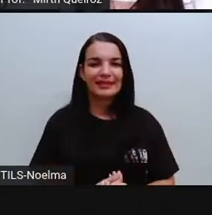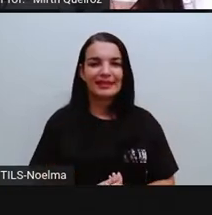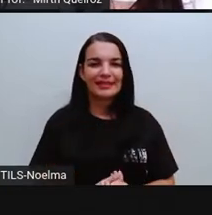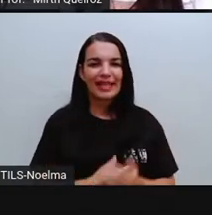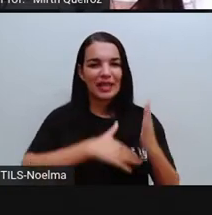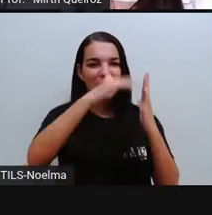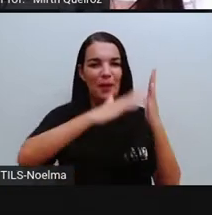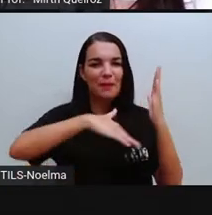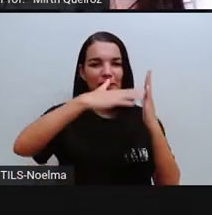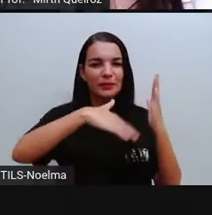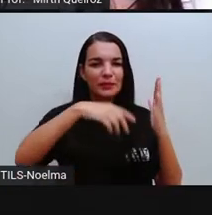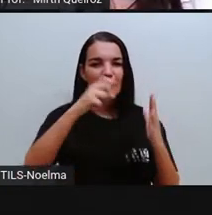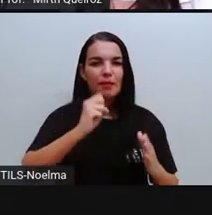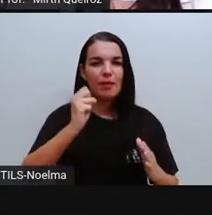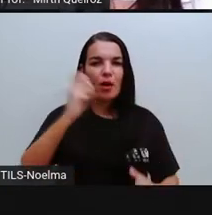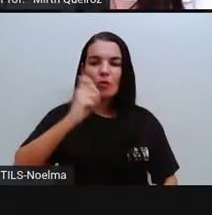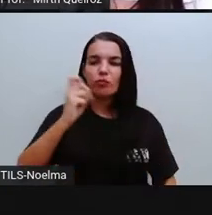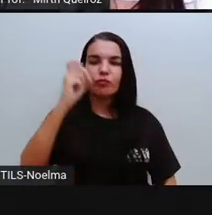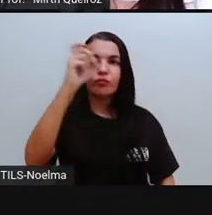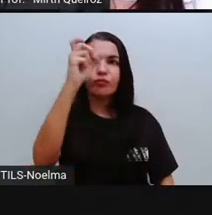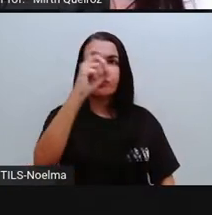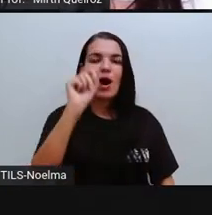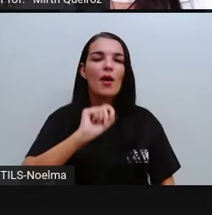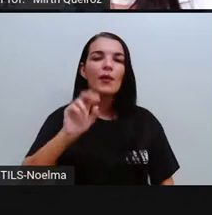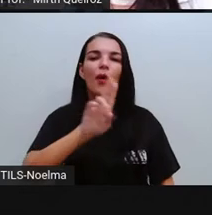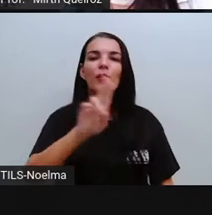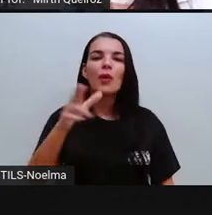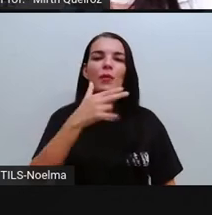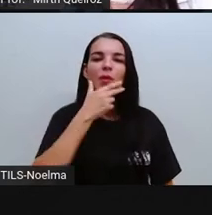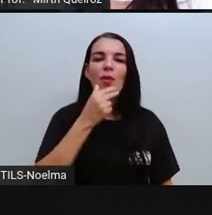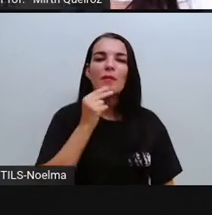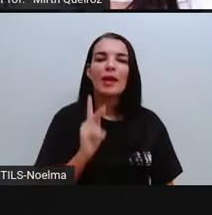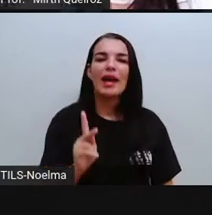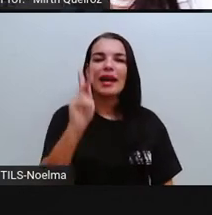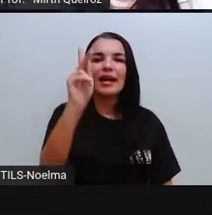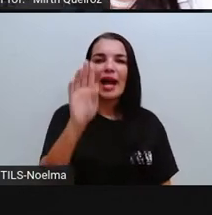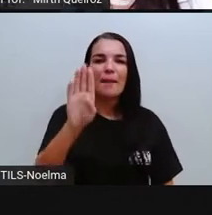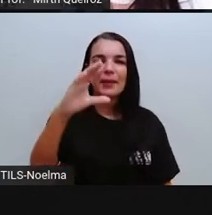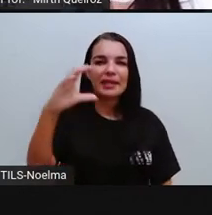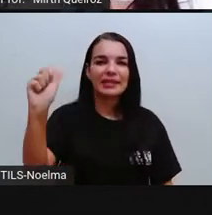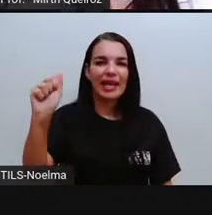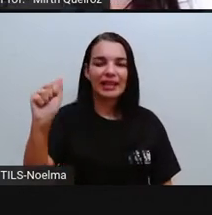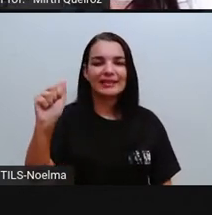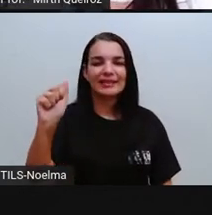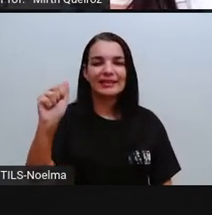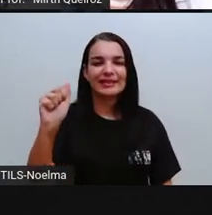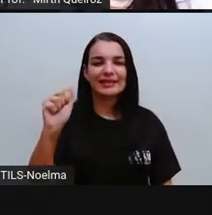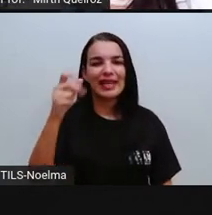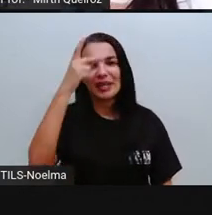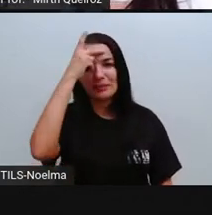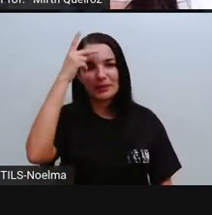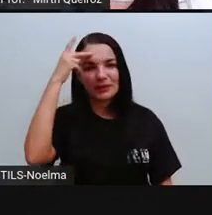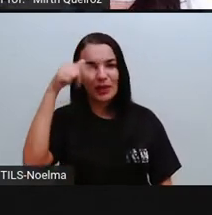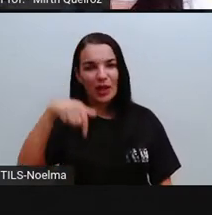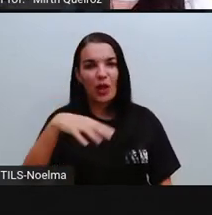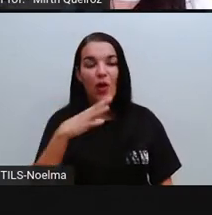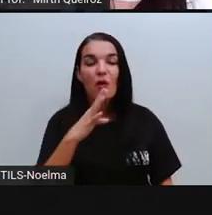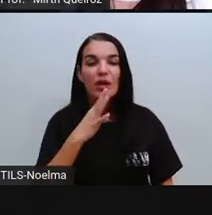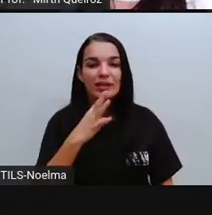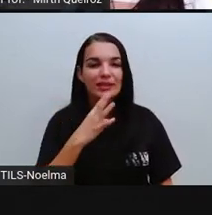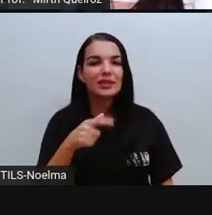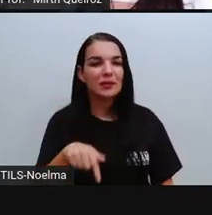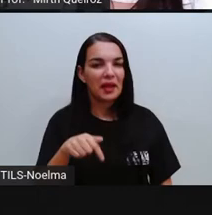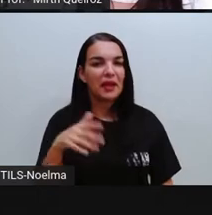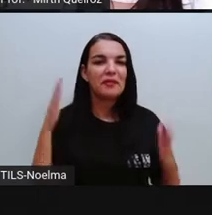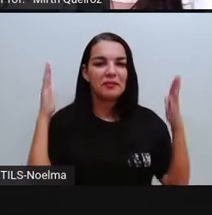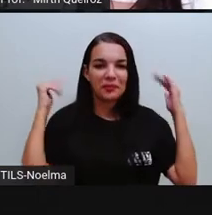Inclusive, essa obra é de cabeça, é o apelido desse artista, que é muito conhecido aí, que é um pichador da cidade de Feira de